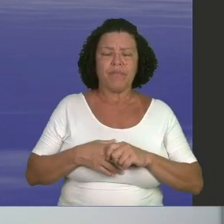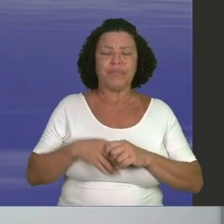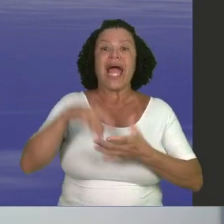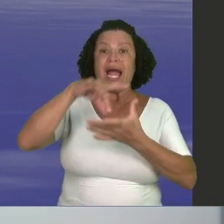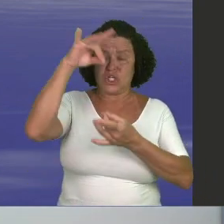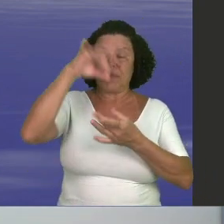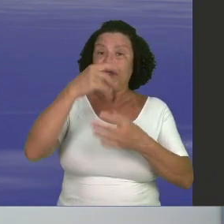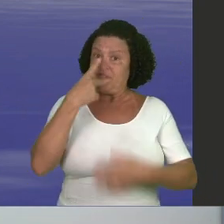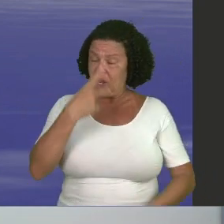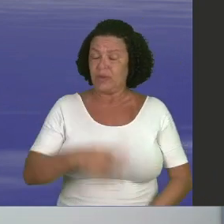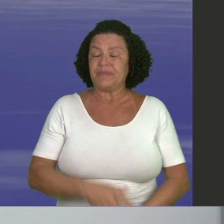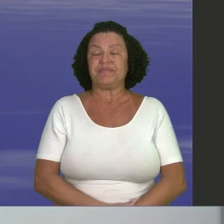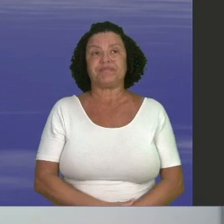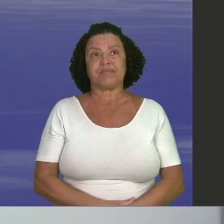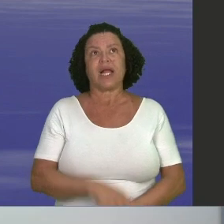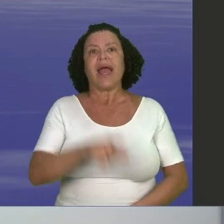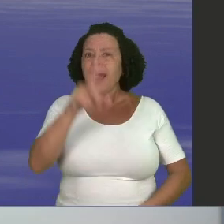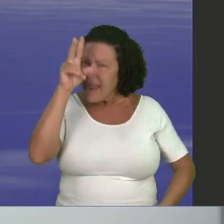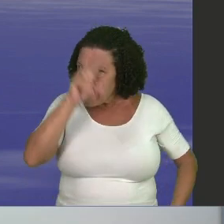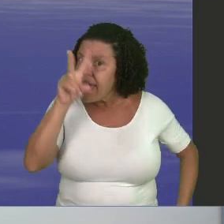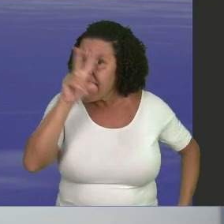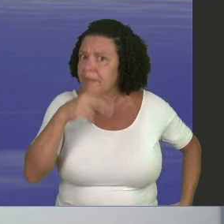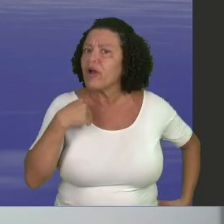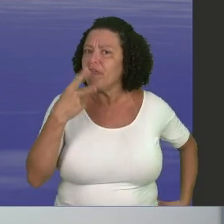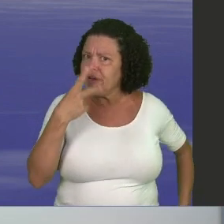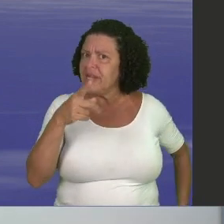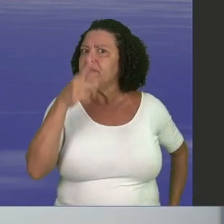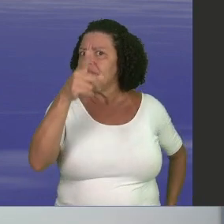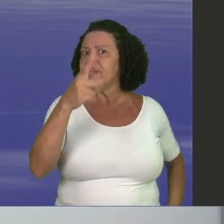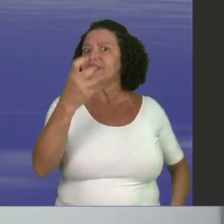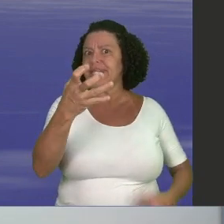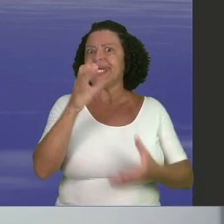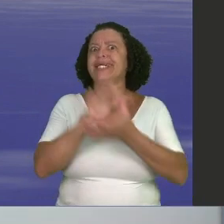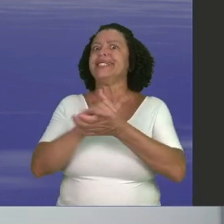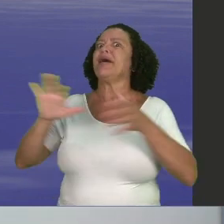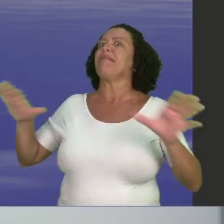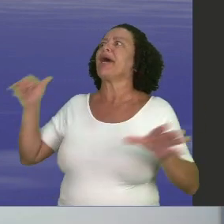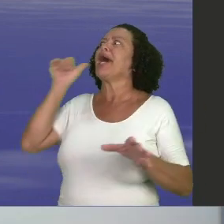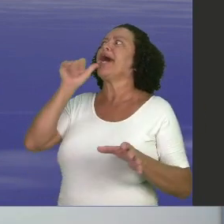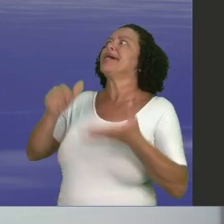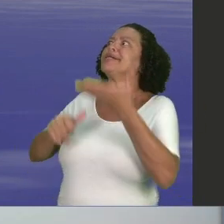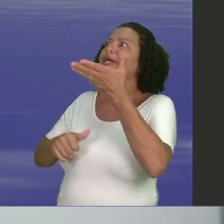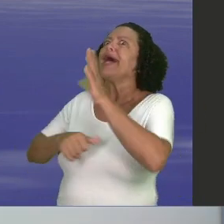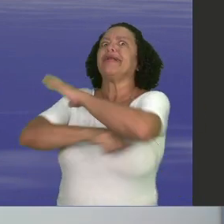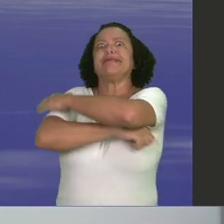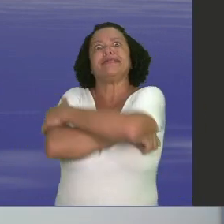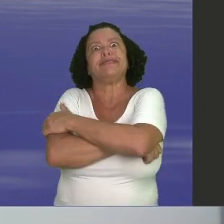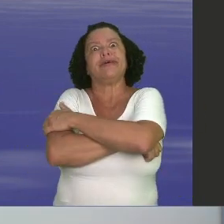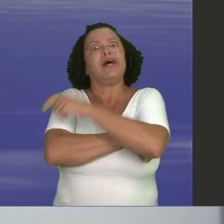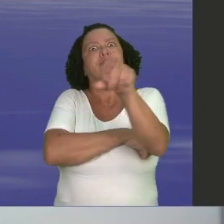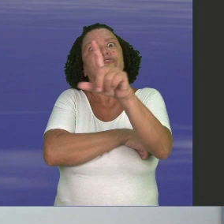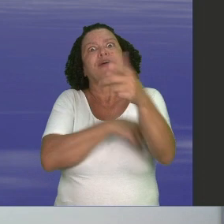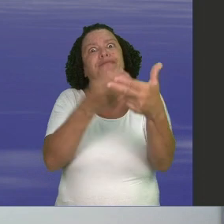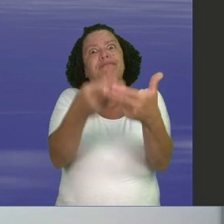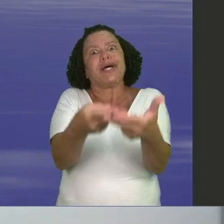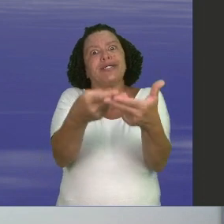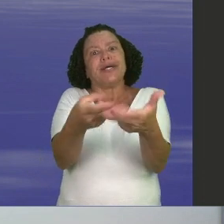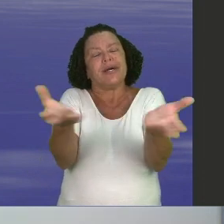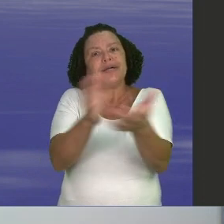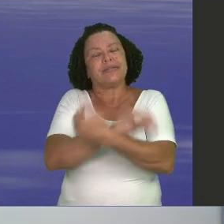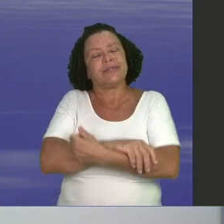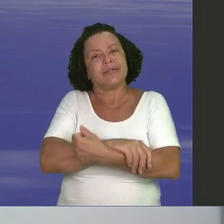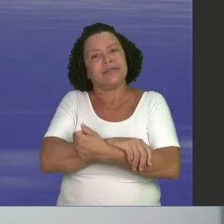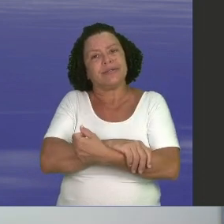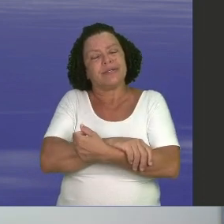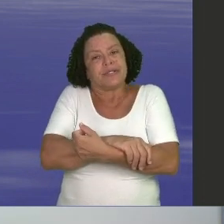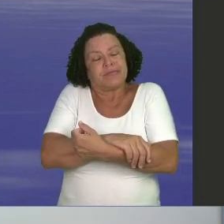espírito protetor falou: se lembra que você quis serrar uma parte da sua cruz? Aí em qual momento?